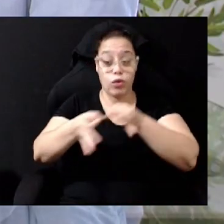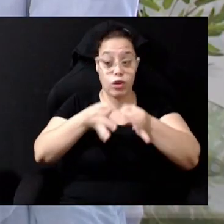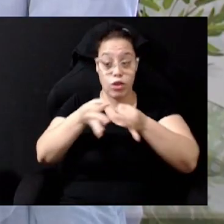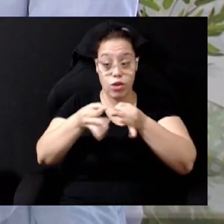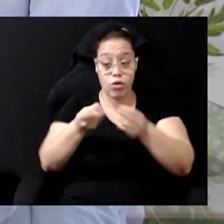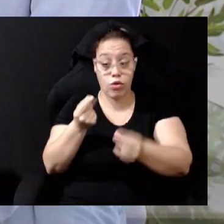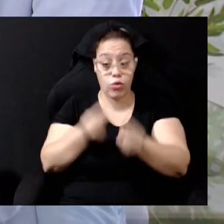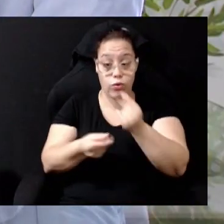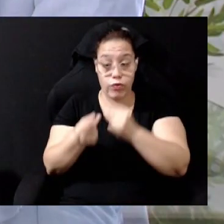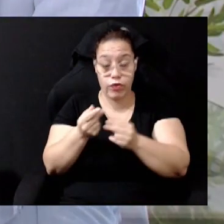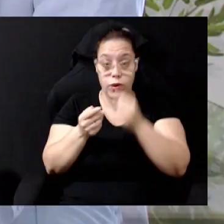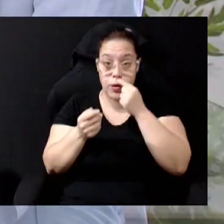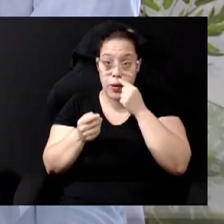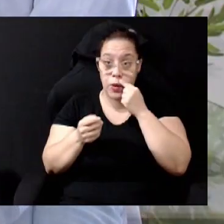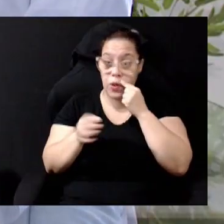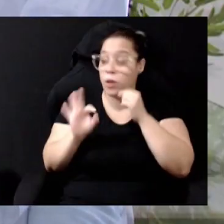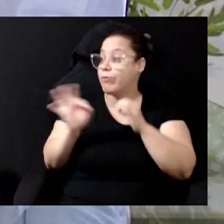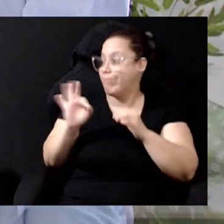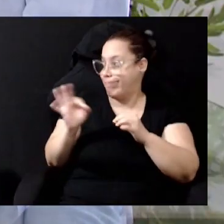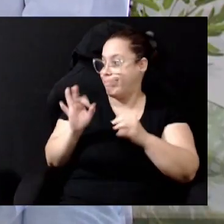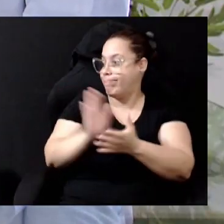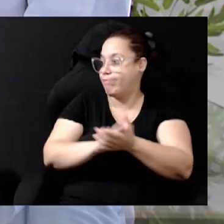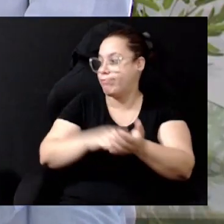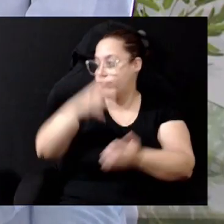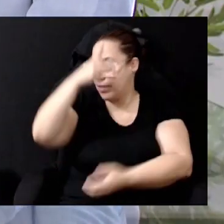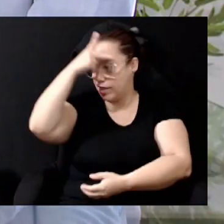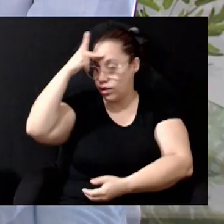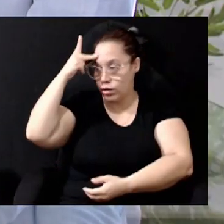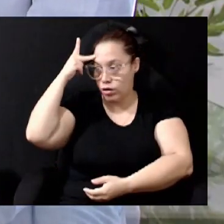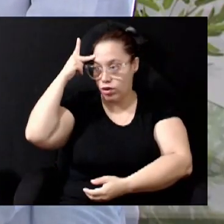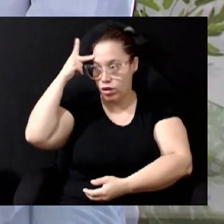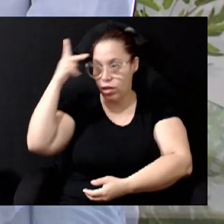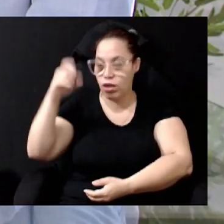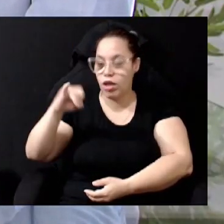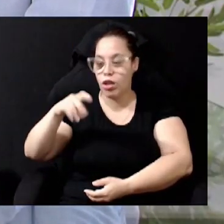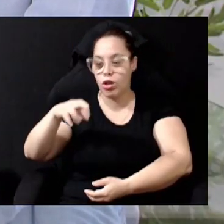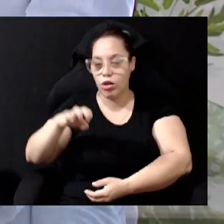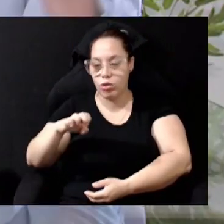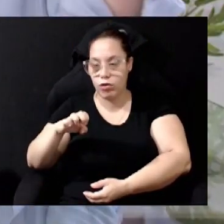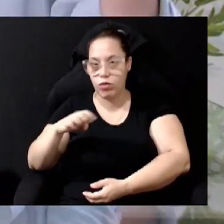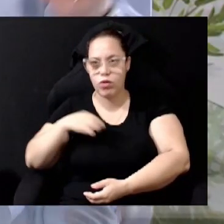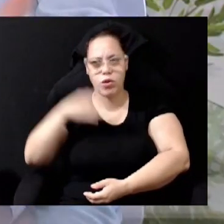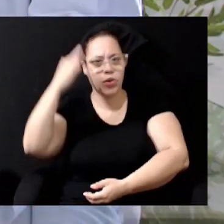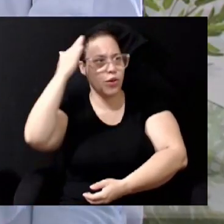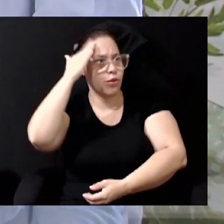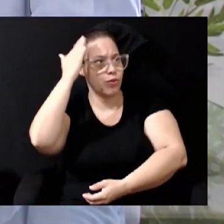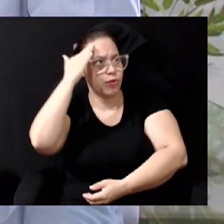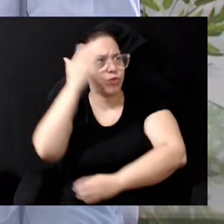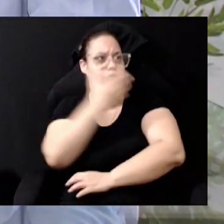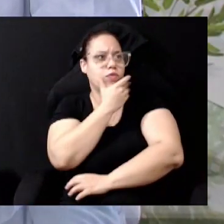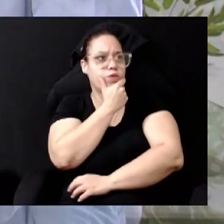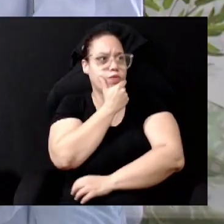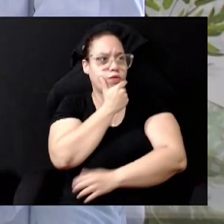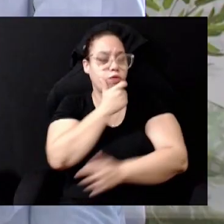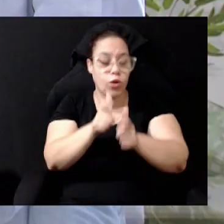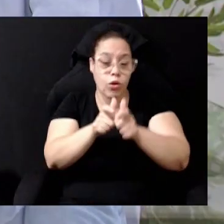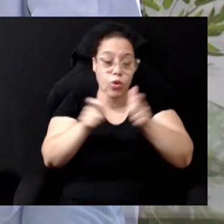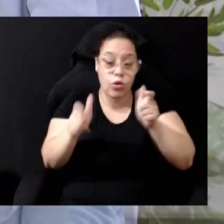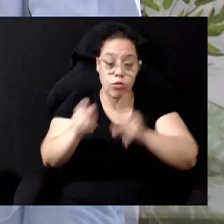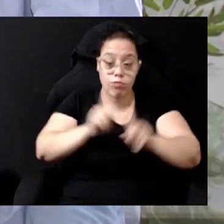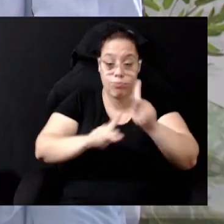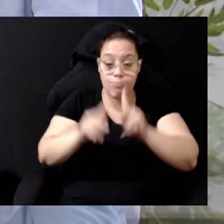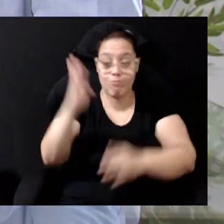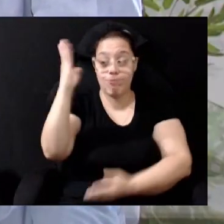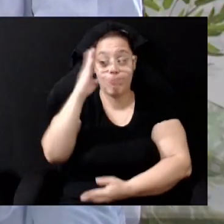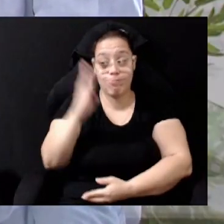finanças, né? Sem dúvida, e as pessoas de boa índole, e eu entendo que é a grande massa da população brasileira, as